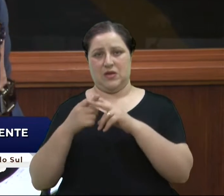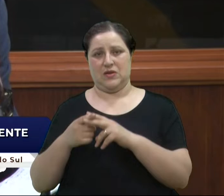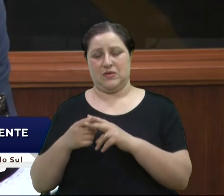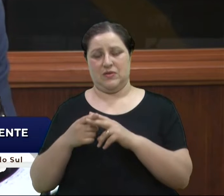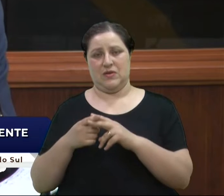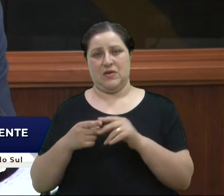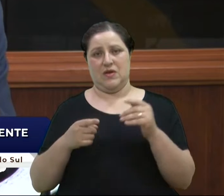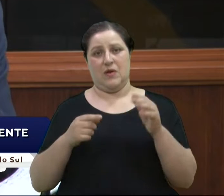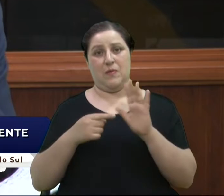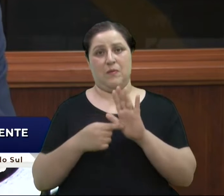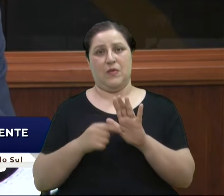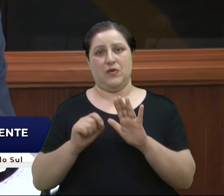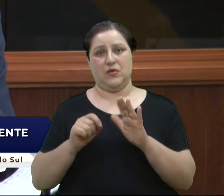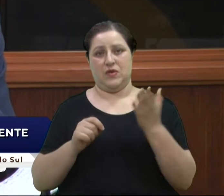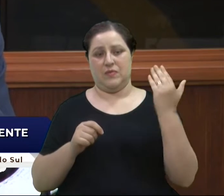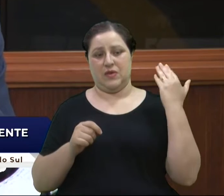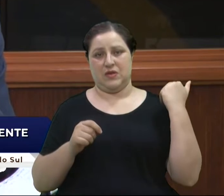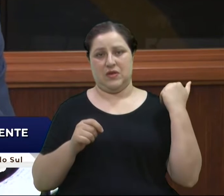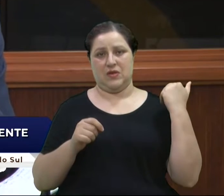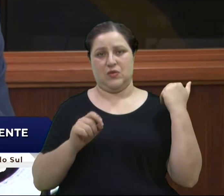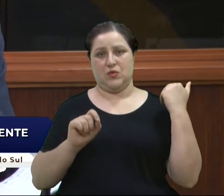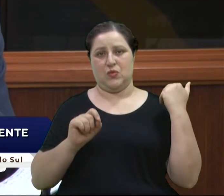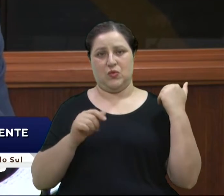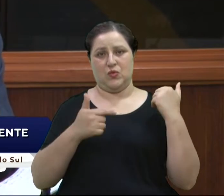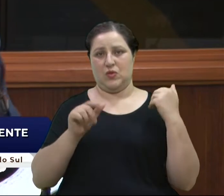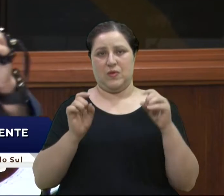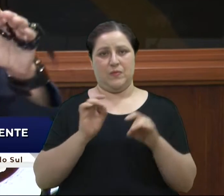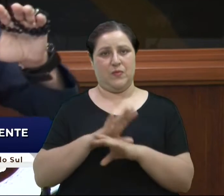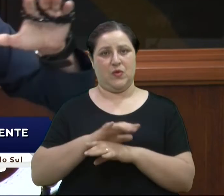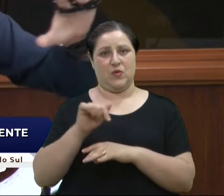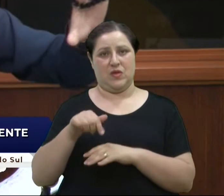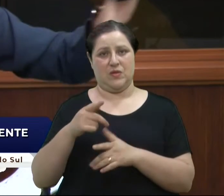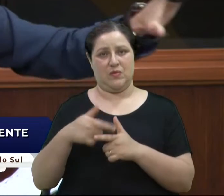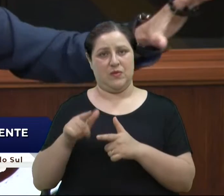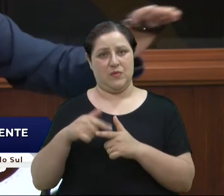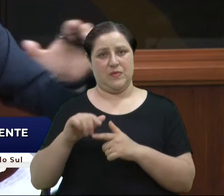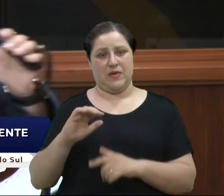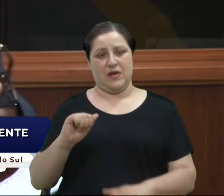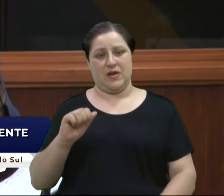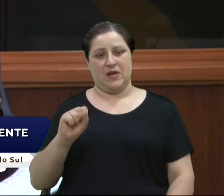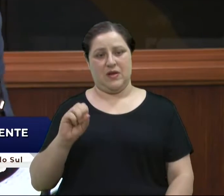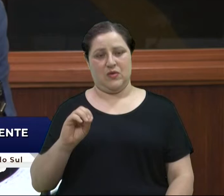estava preparada para esse caos. Alguma coisa